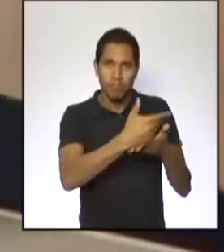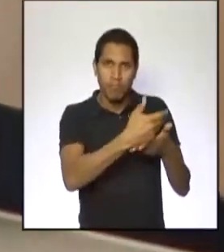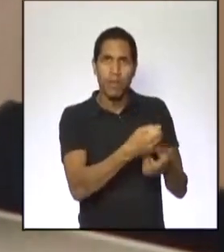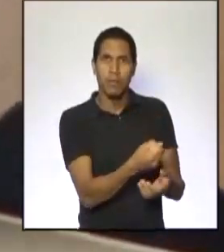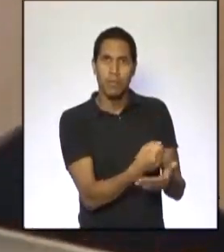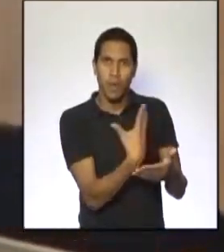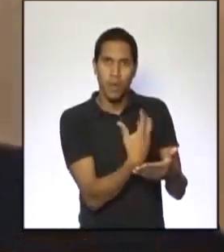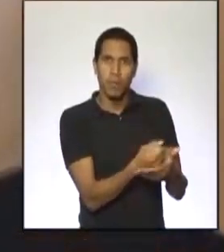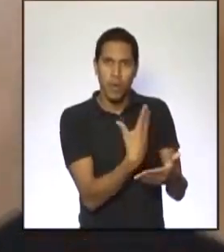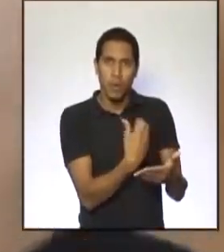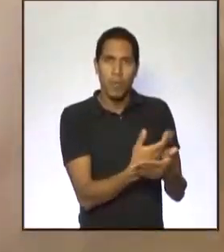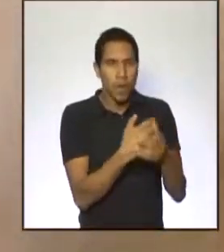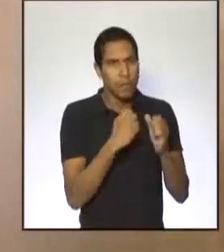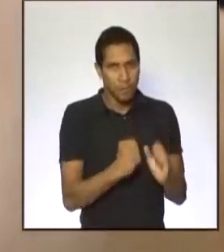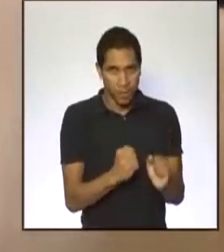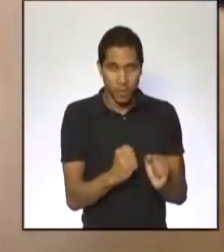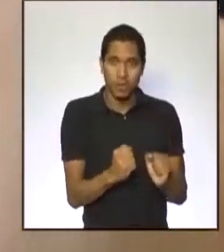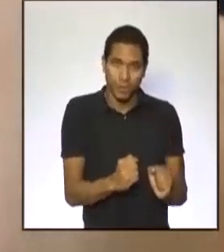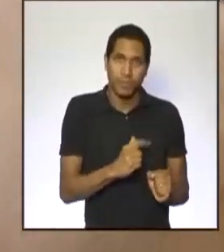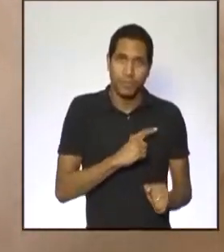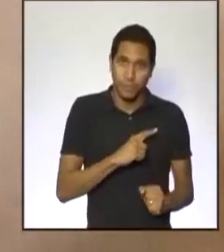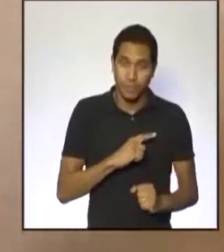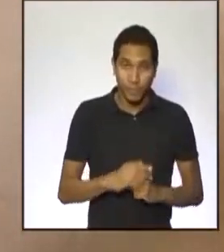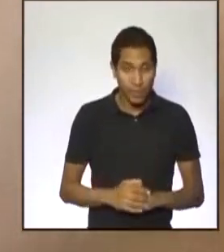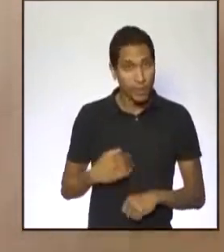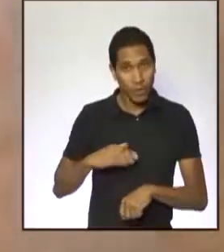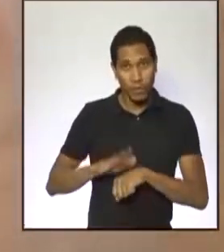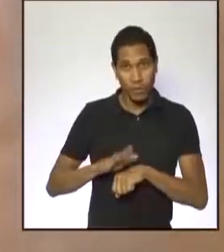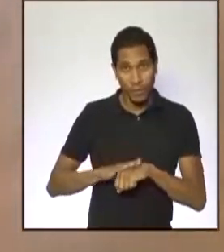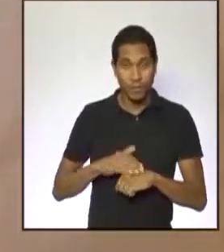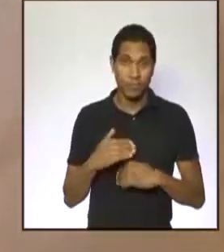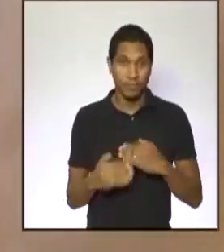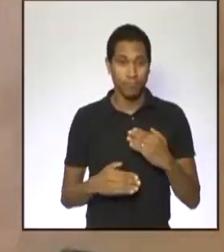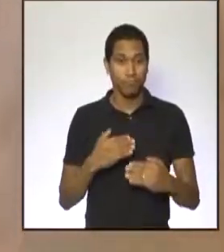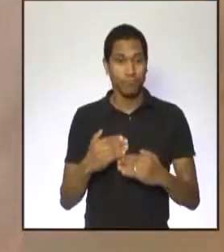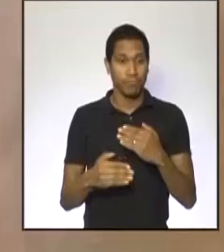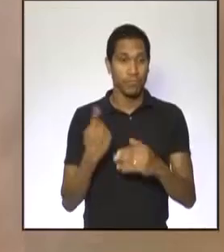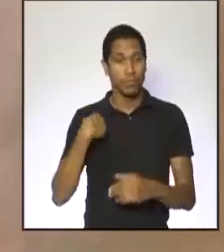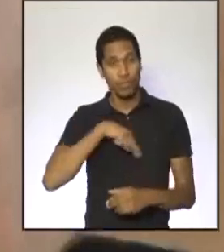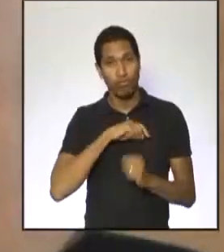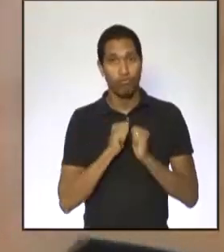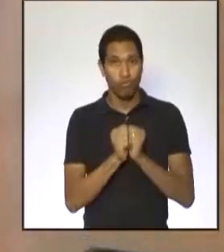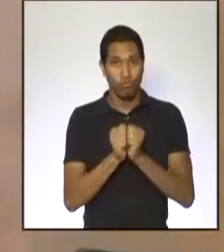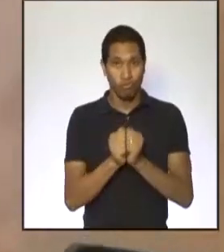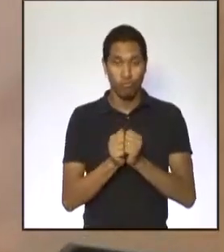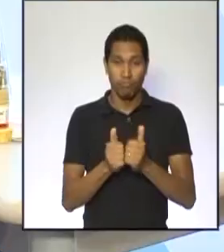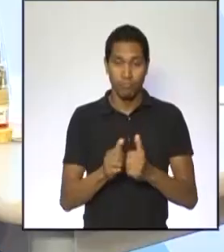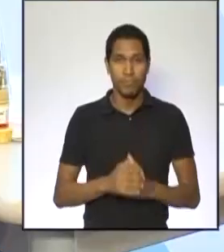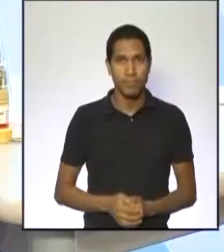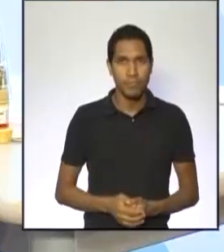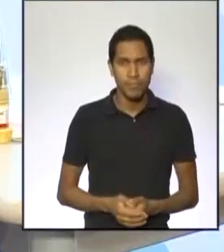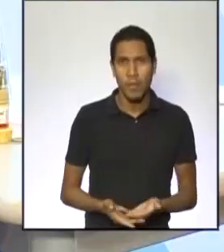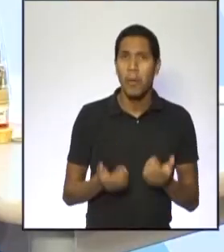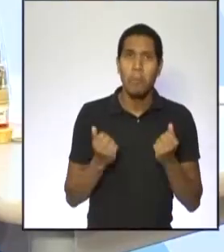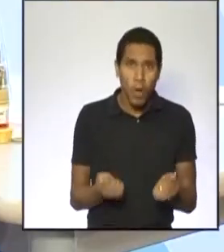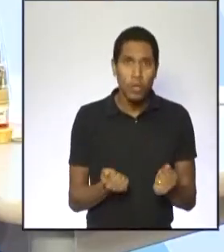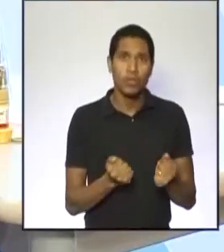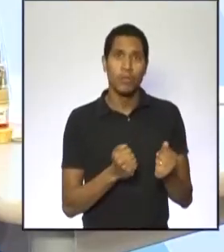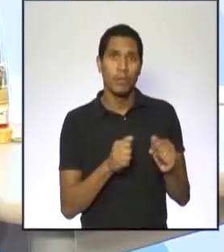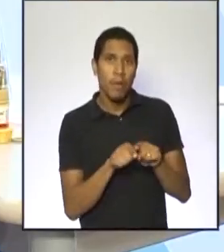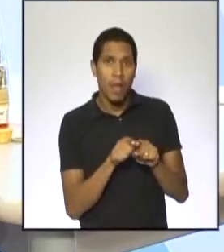vou fazendo, a gente vai fazendo junto aqui. Posso decorar?